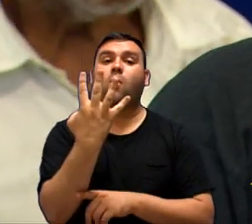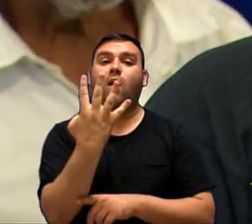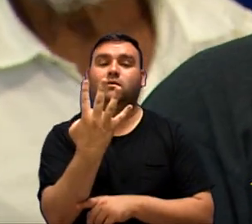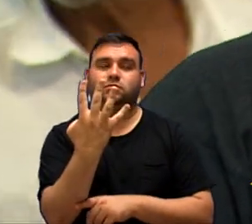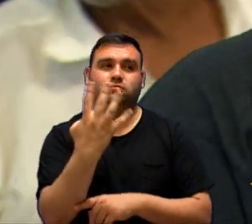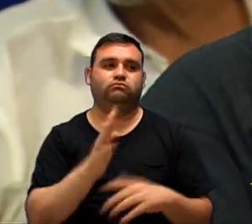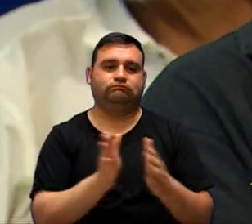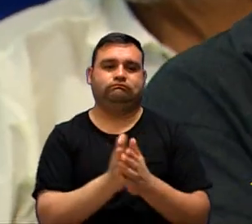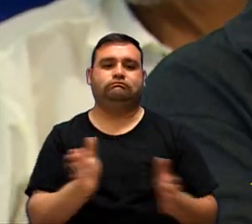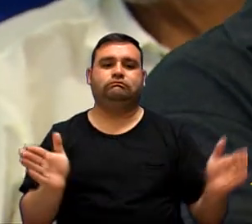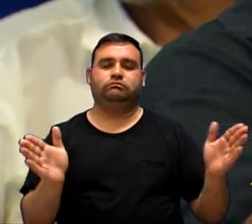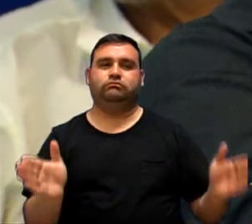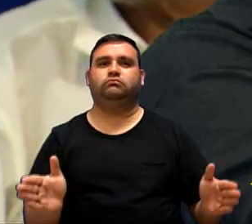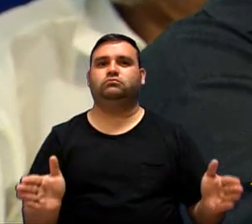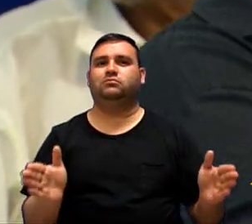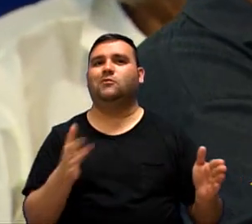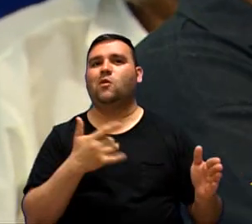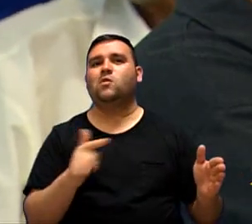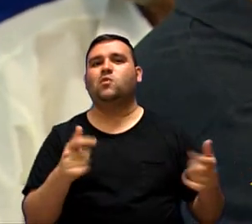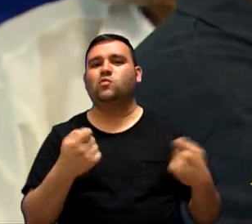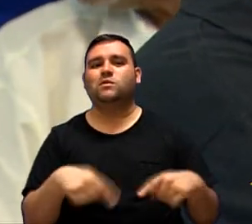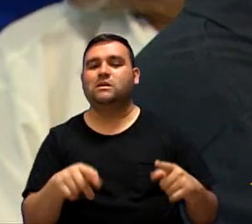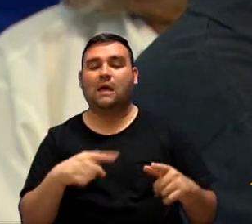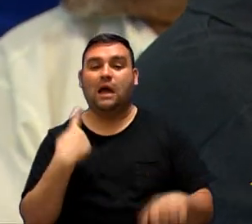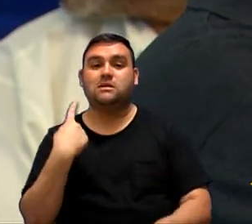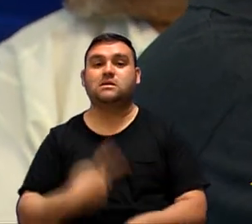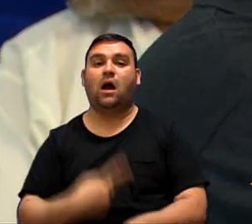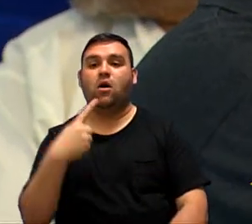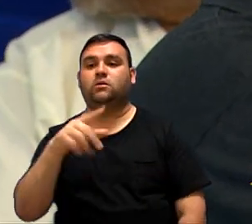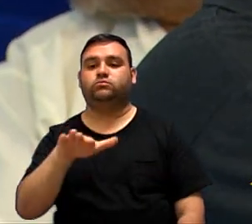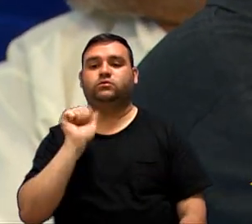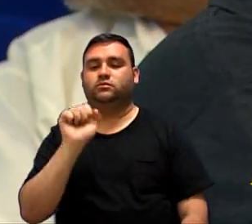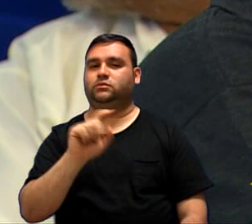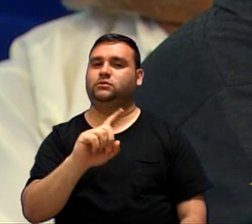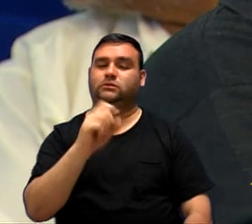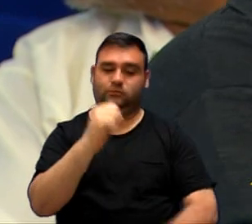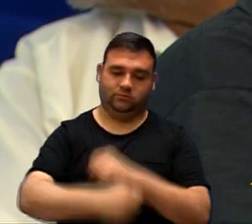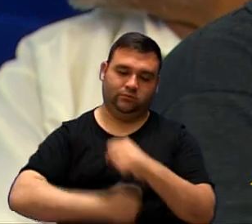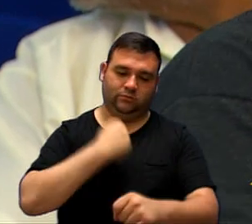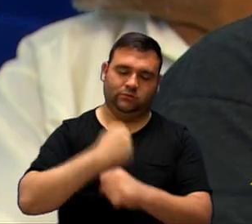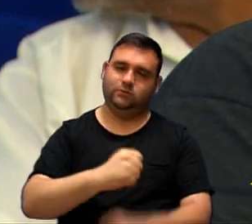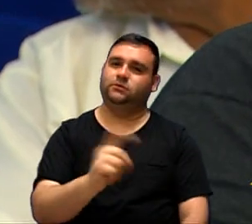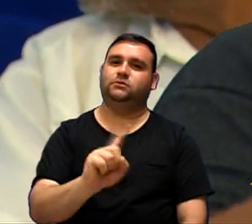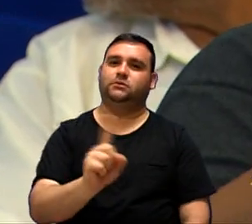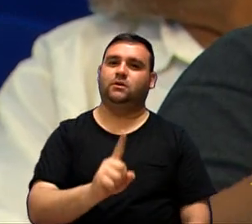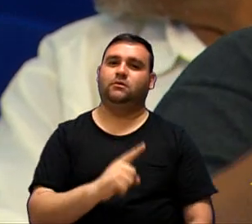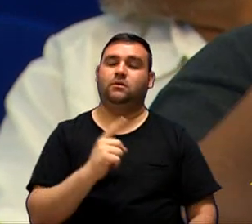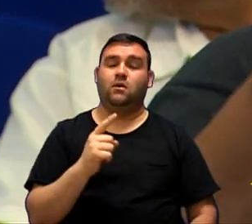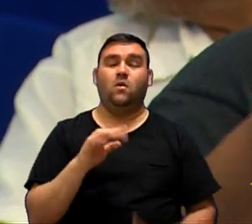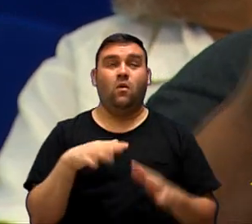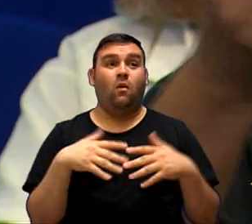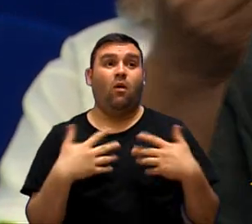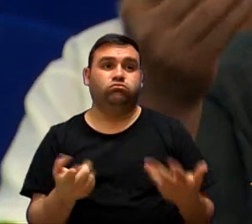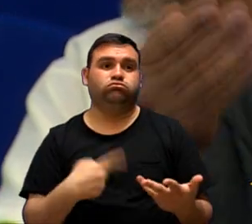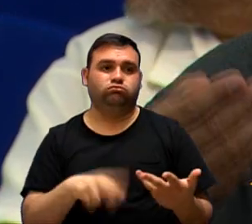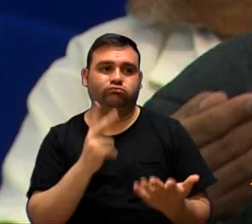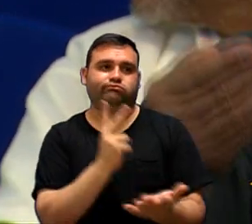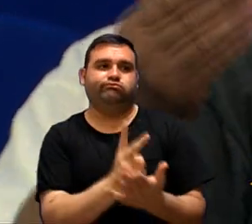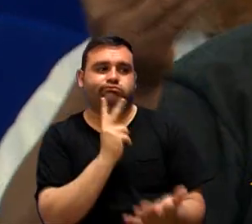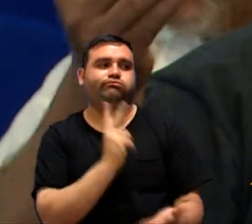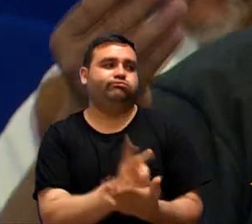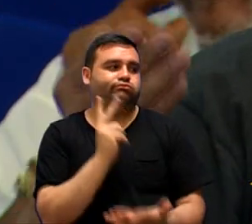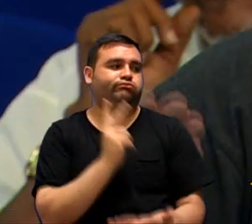4 anos. Não necessariamente ele precisa ser chamado no ano que vem. Ou nós vamos